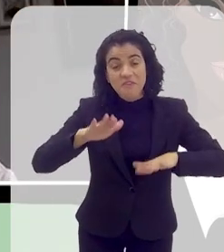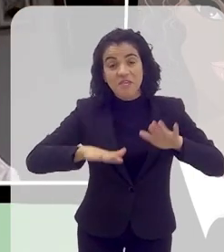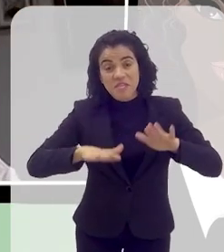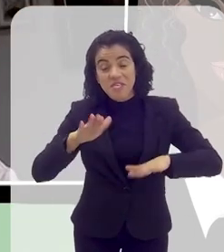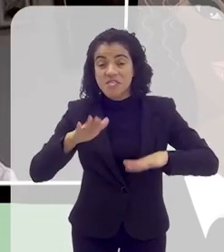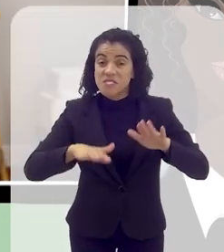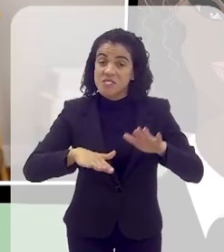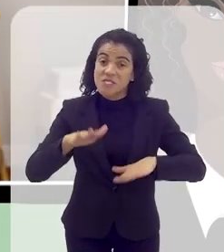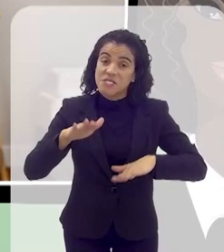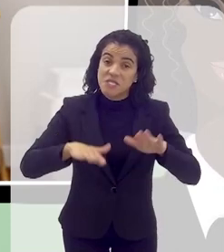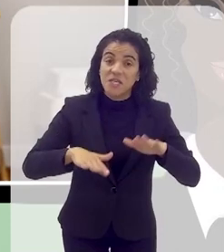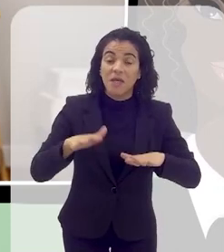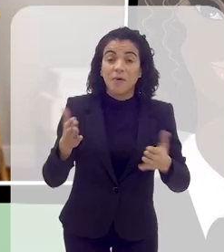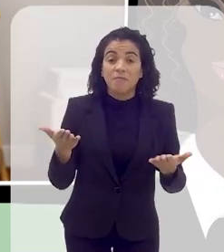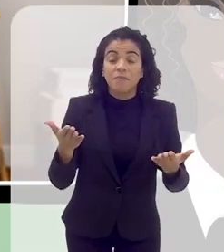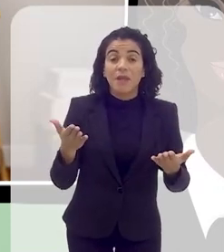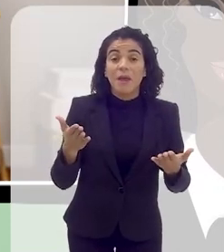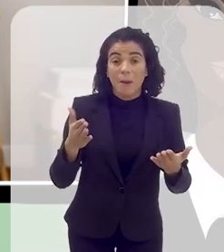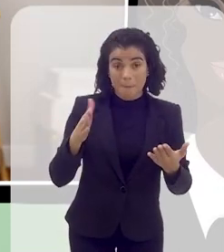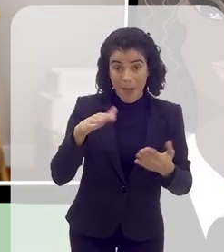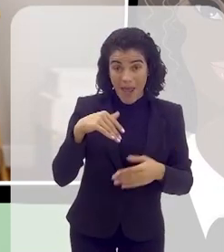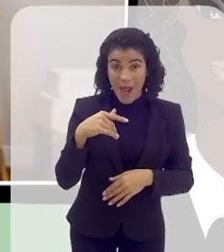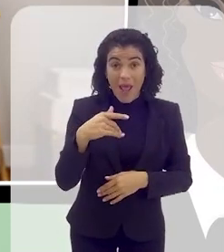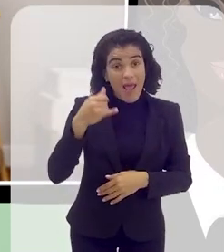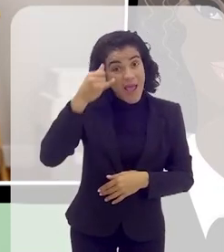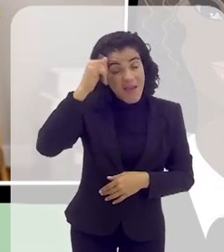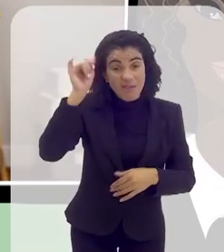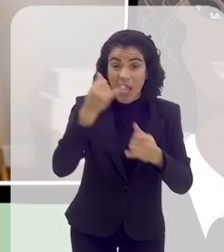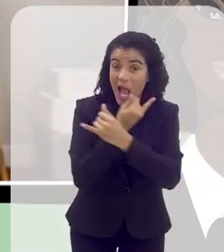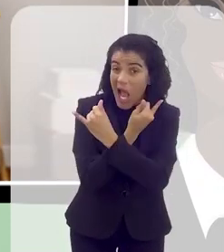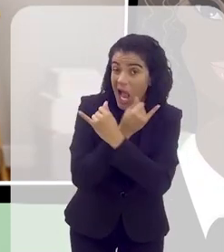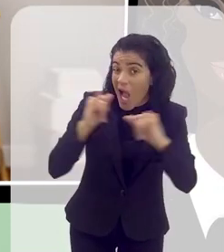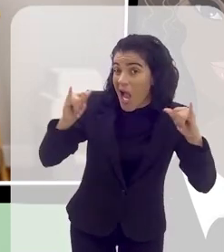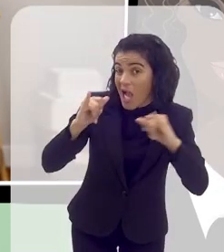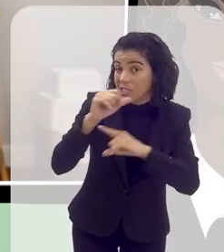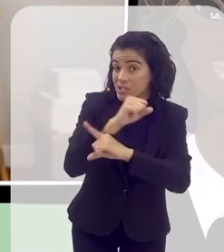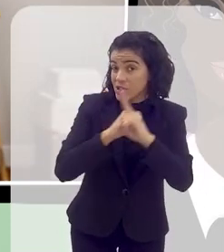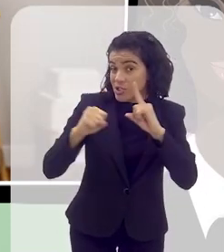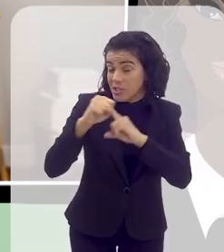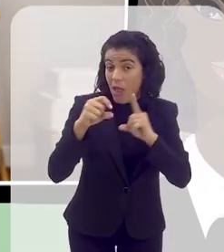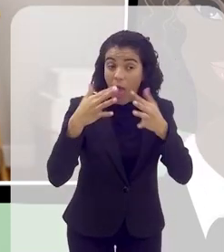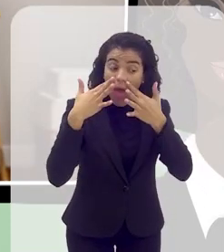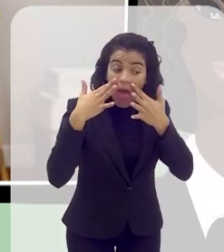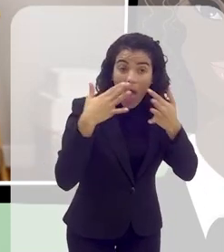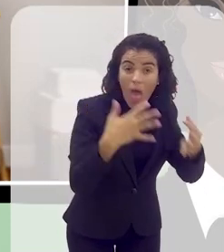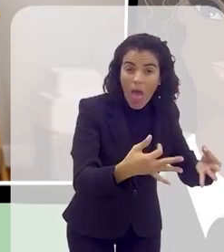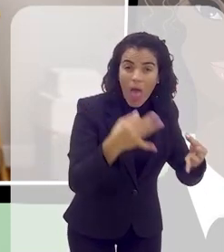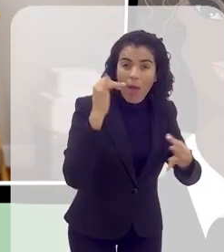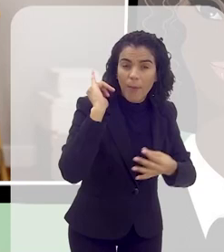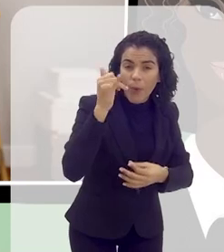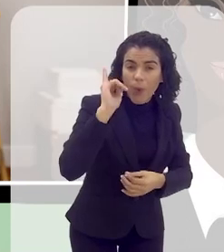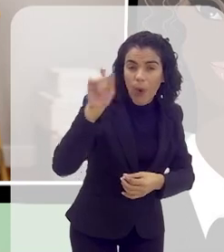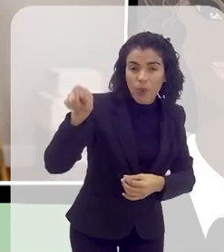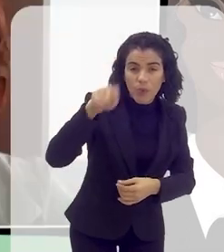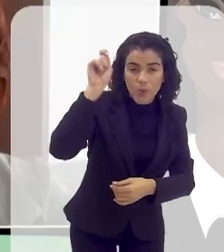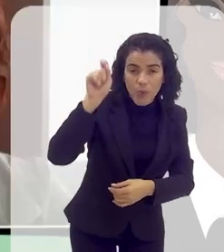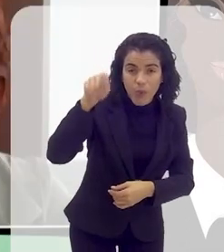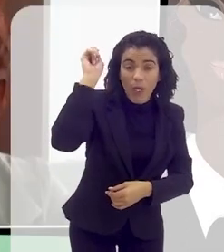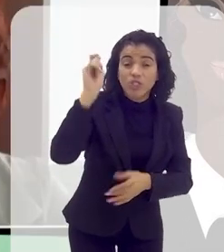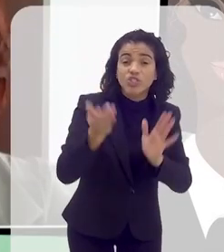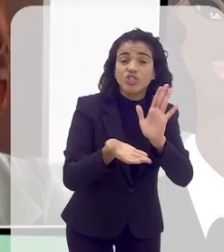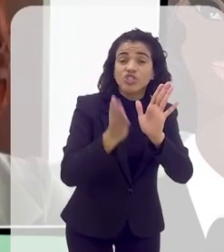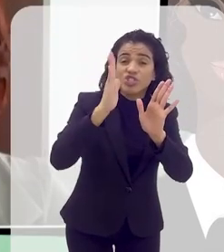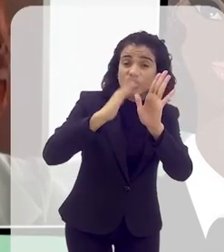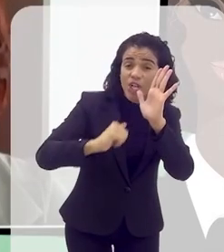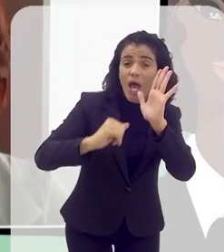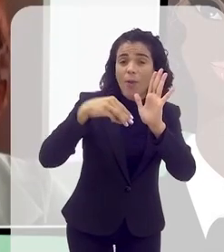narcisismo, não sei, mas é para não chocar a sociedade e chamar a atenção para o conto, tiraram